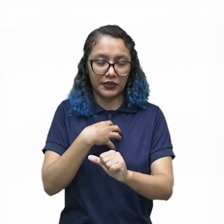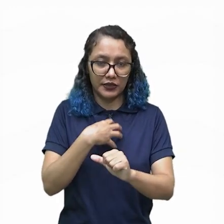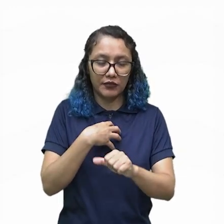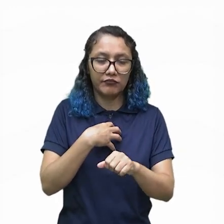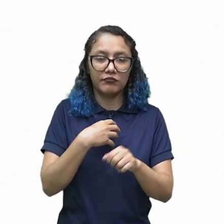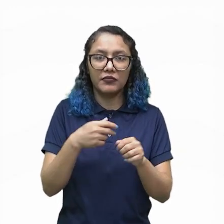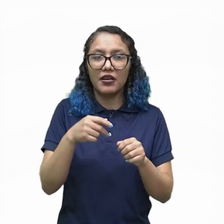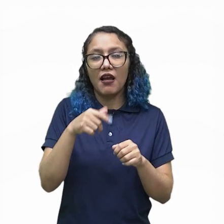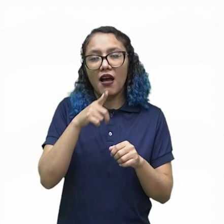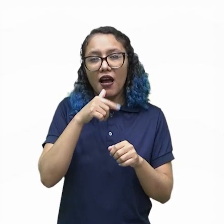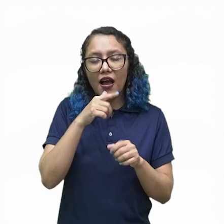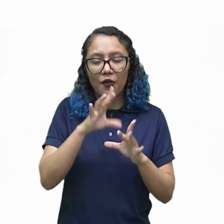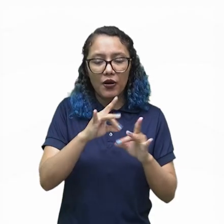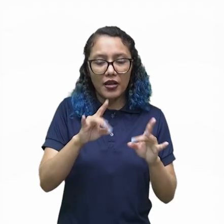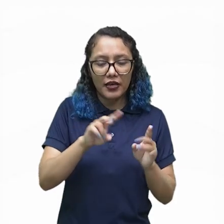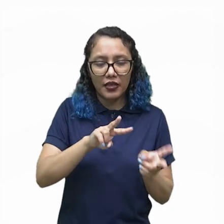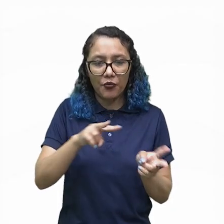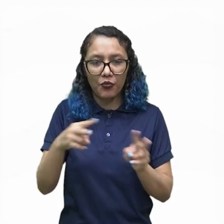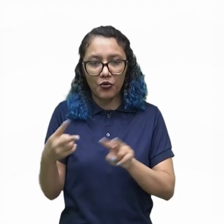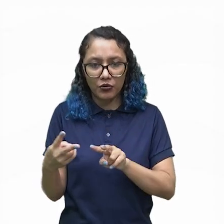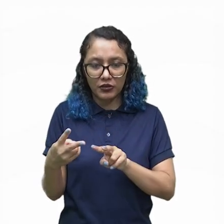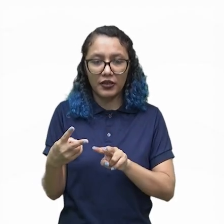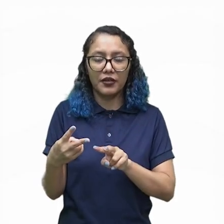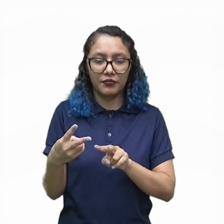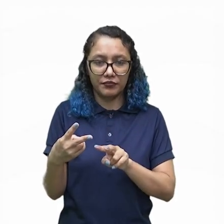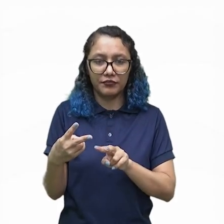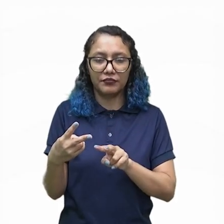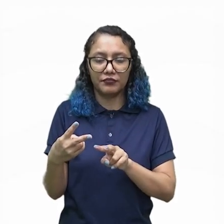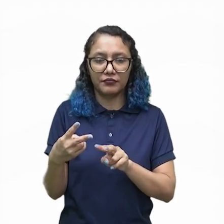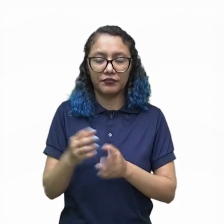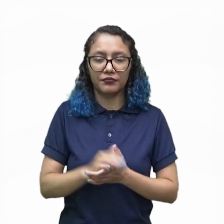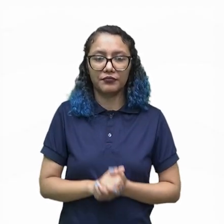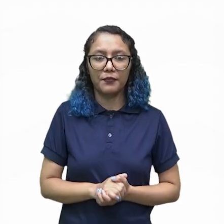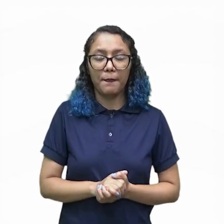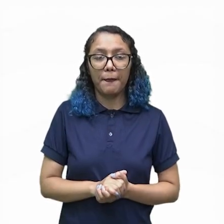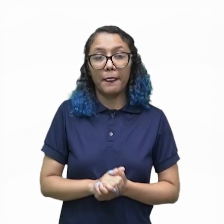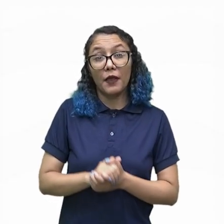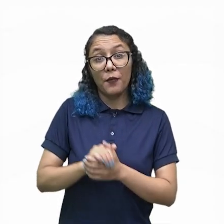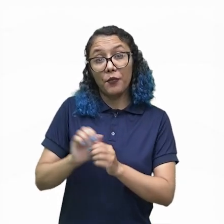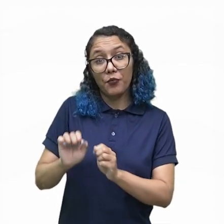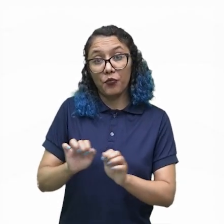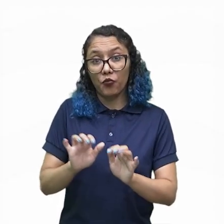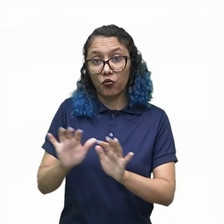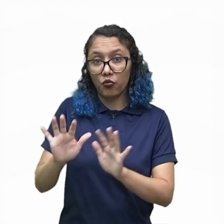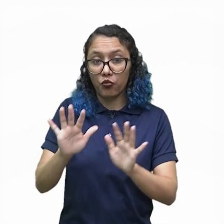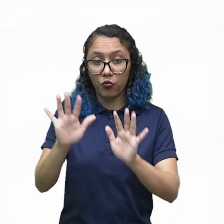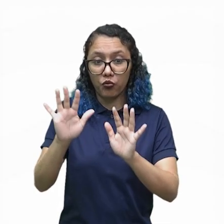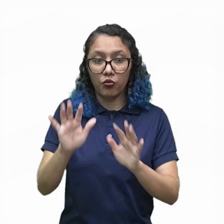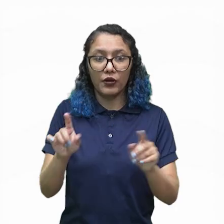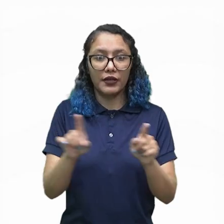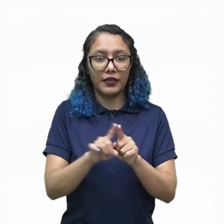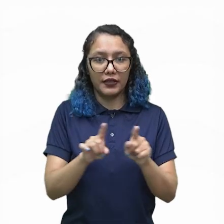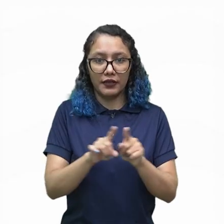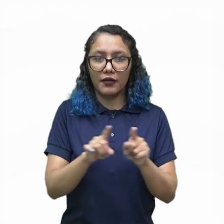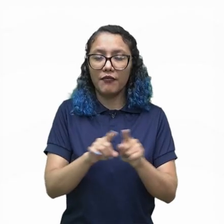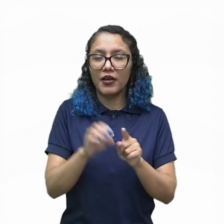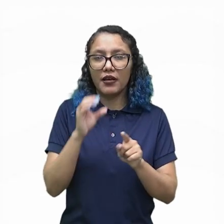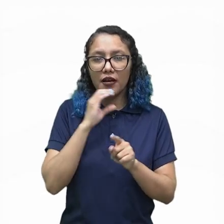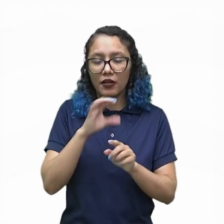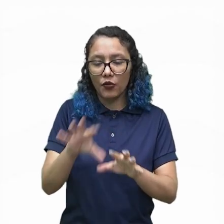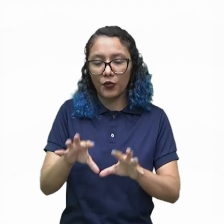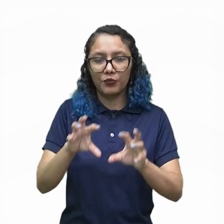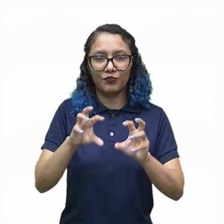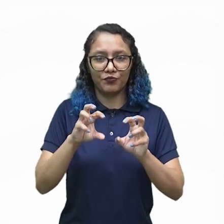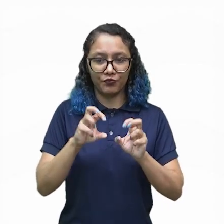da água líquida, né, para o estado vapor, e também é um processo em que absorve calor